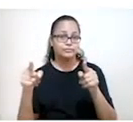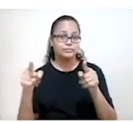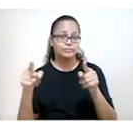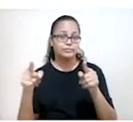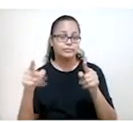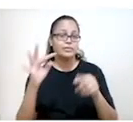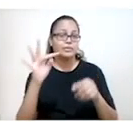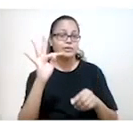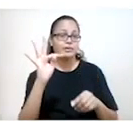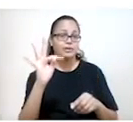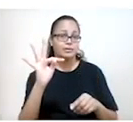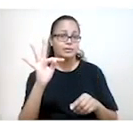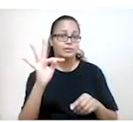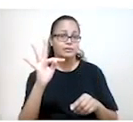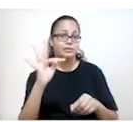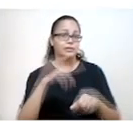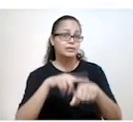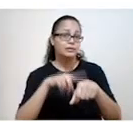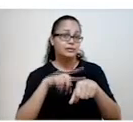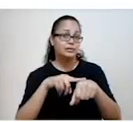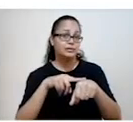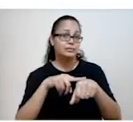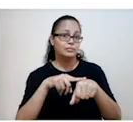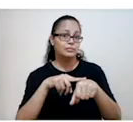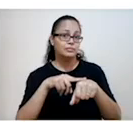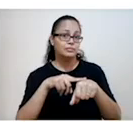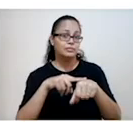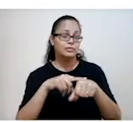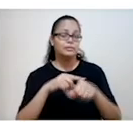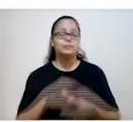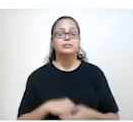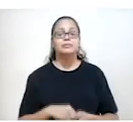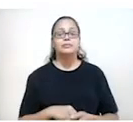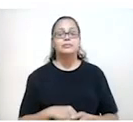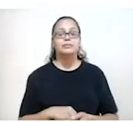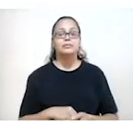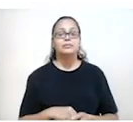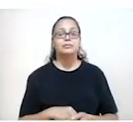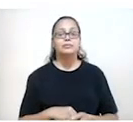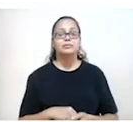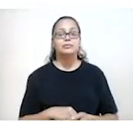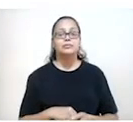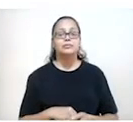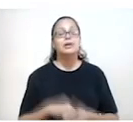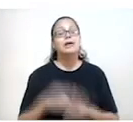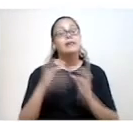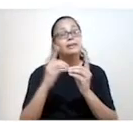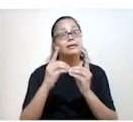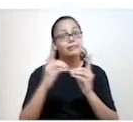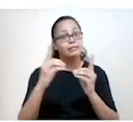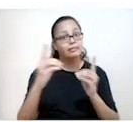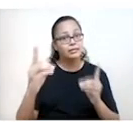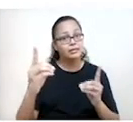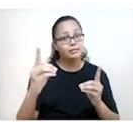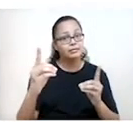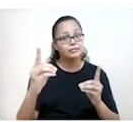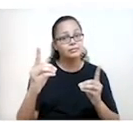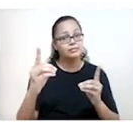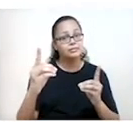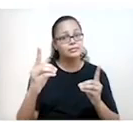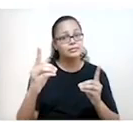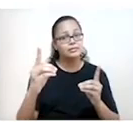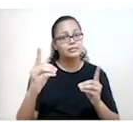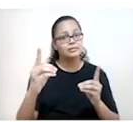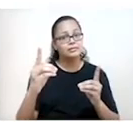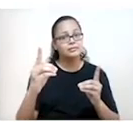é o tempo. É o que a gente escolhe. E a variável que depende da distância, no caso aqui a